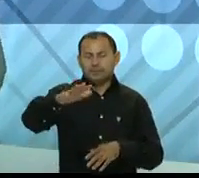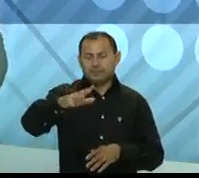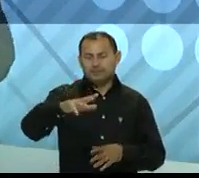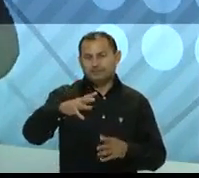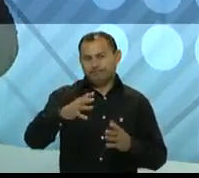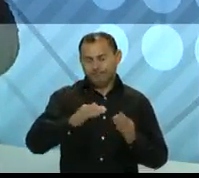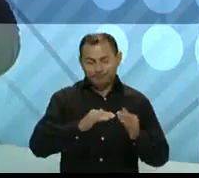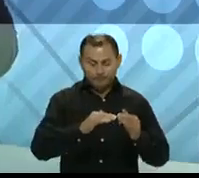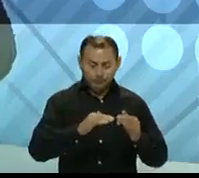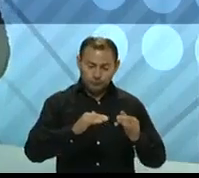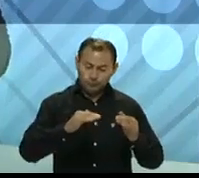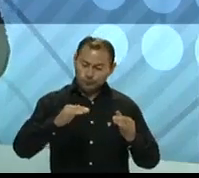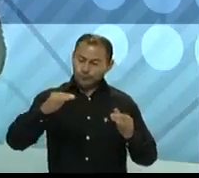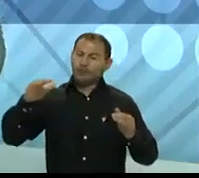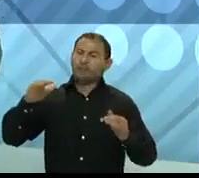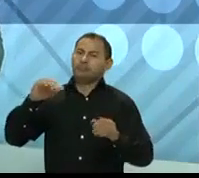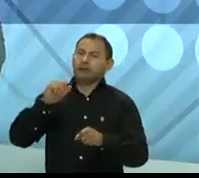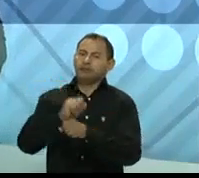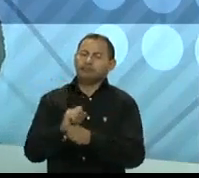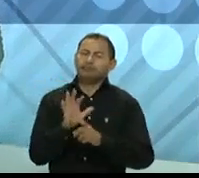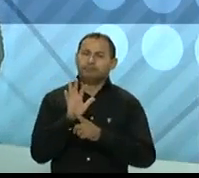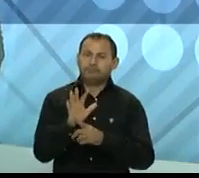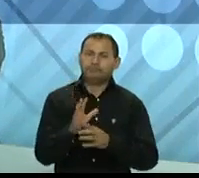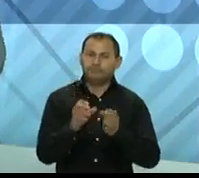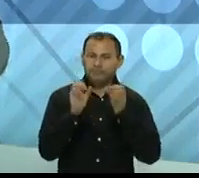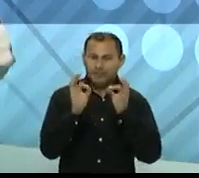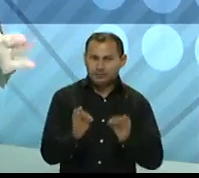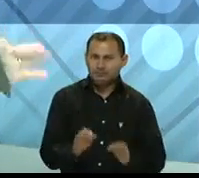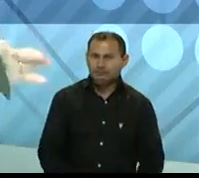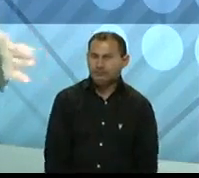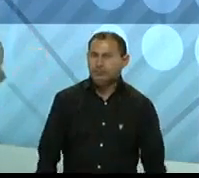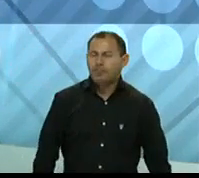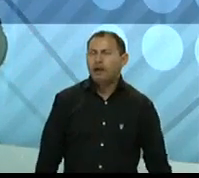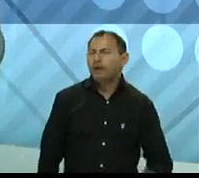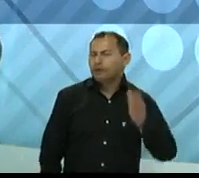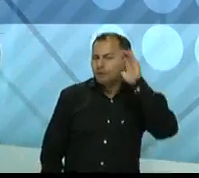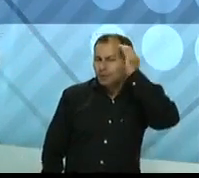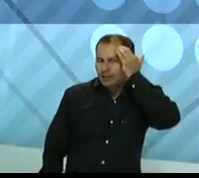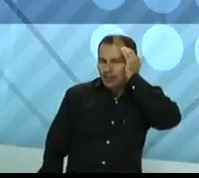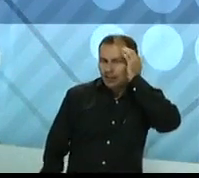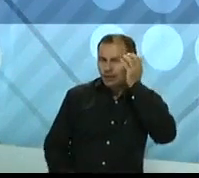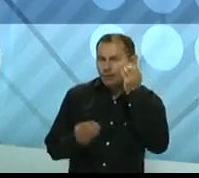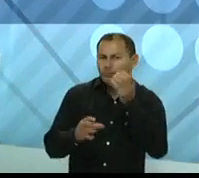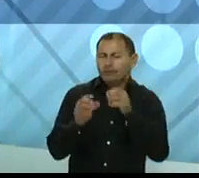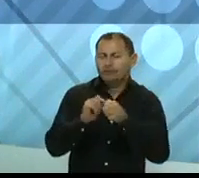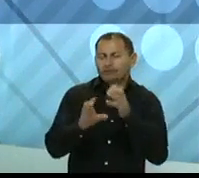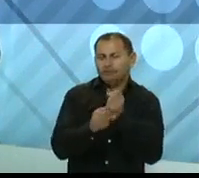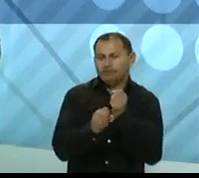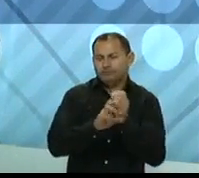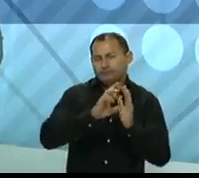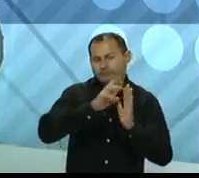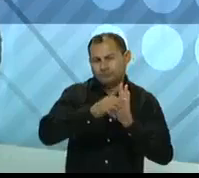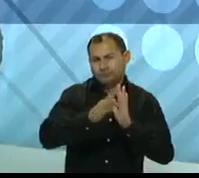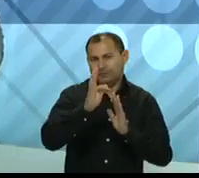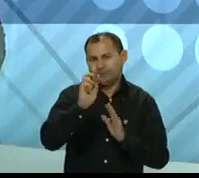essa reação, essa representação. Tá? E vamos entender agora como que a gente faz para calcular a derivada